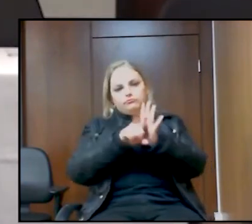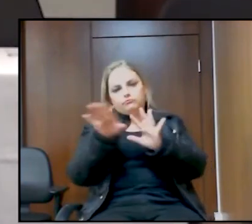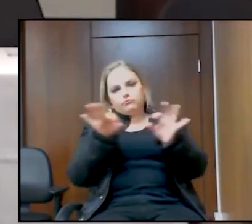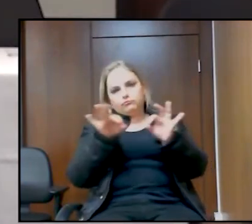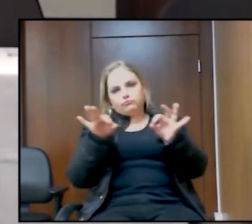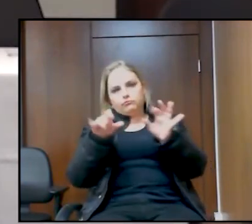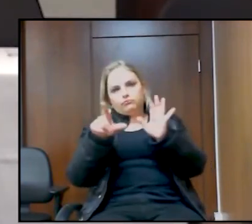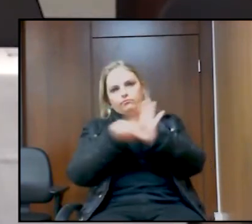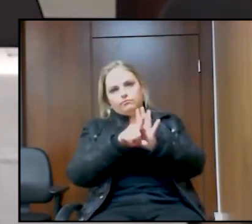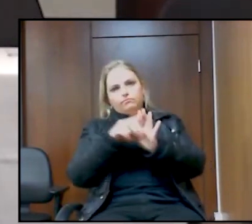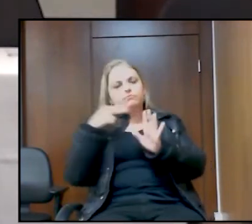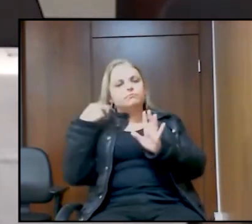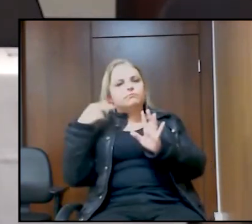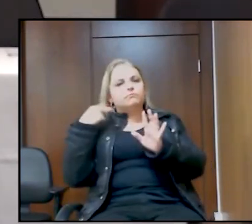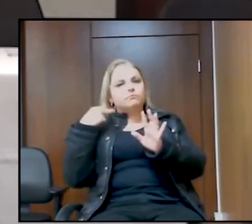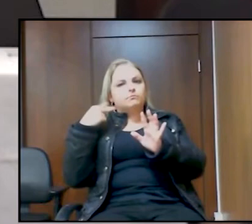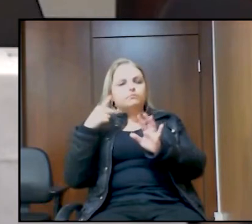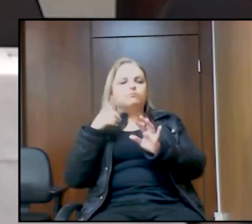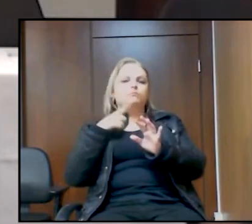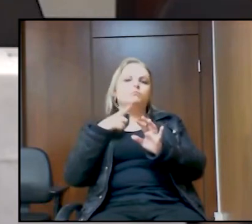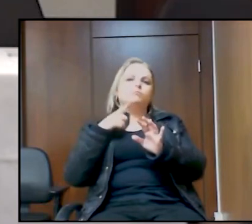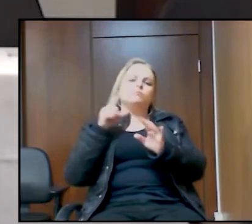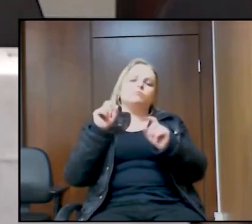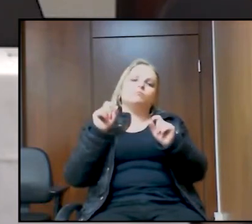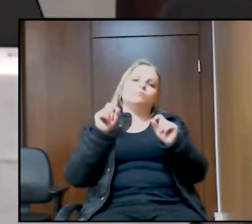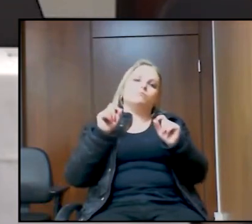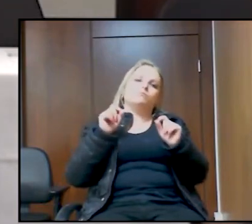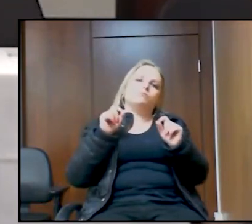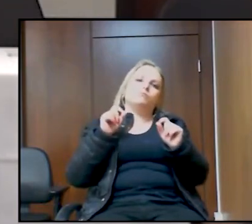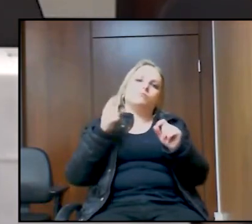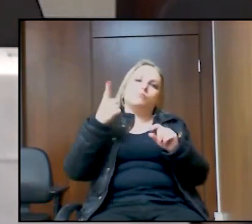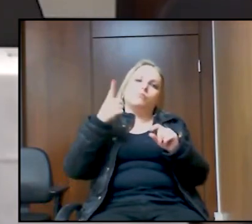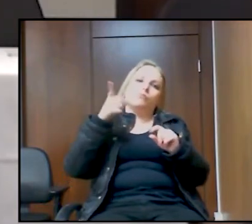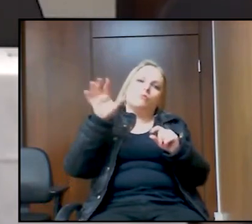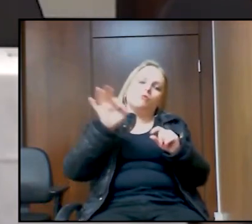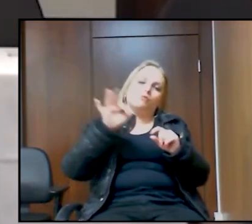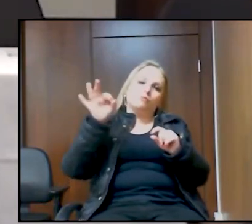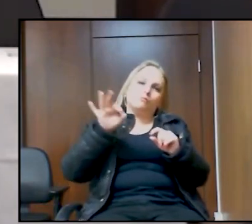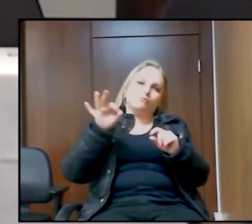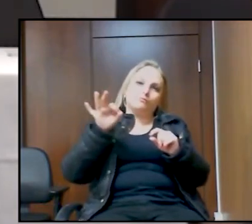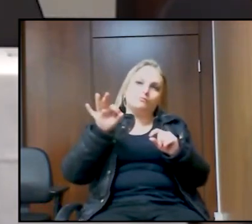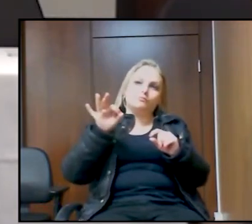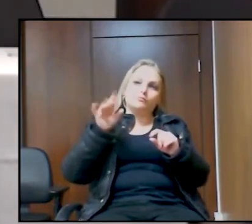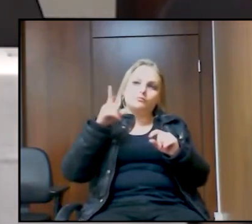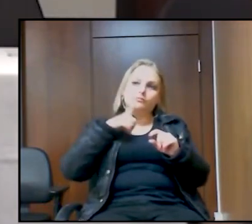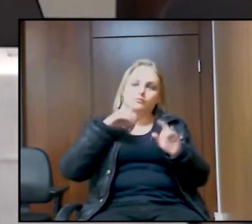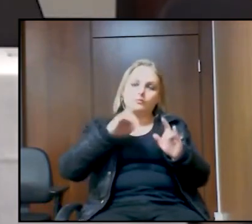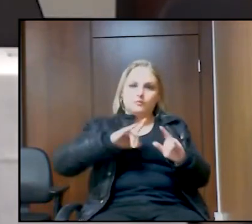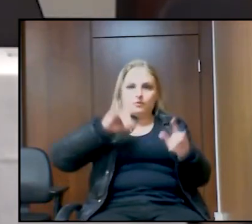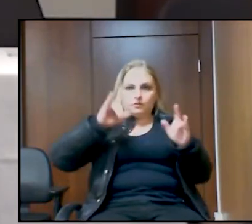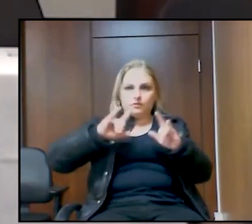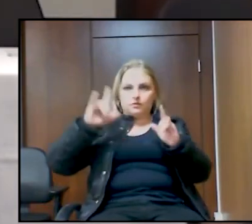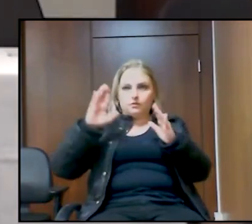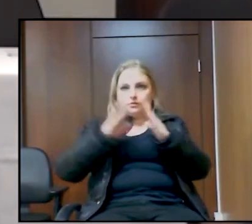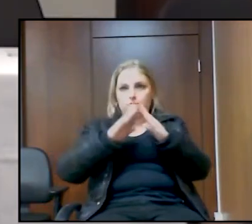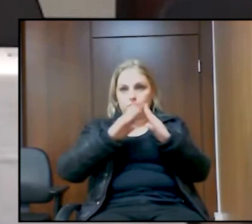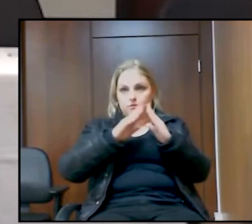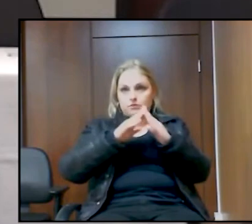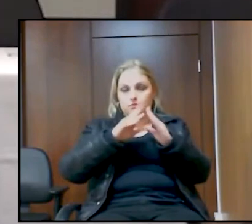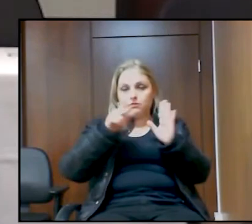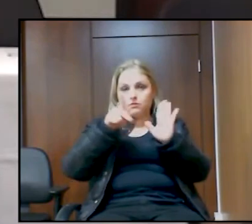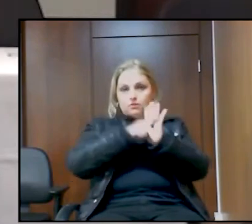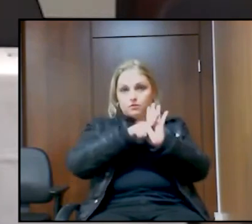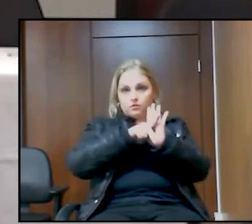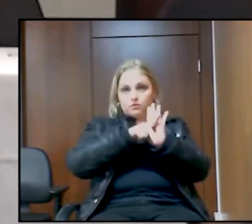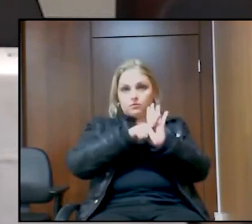essa vereadora na época, que houvesse 1% de unidades habitacionais construídas pelo município para